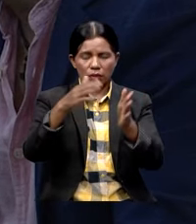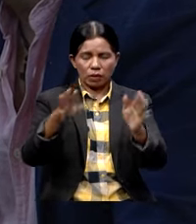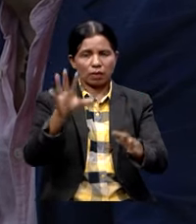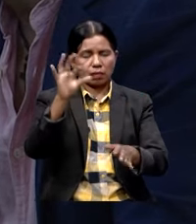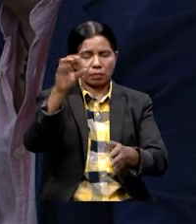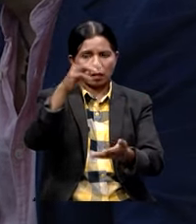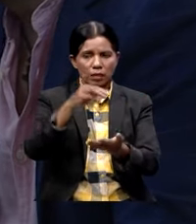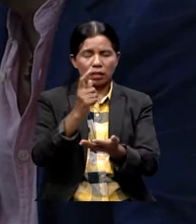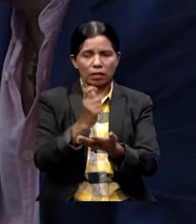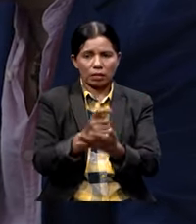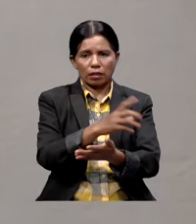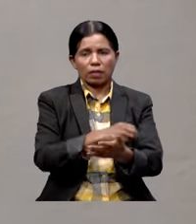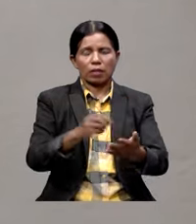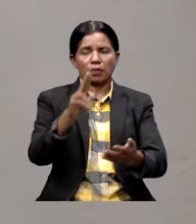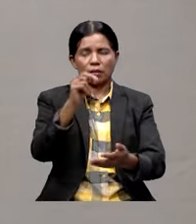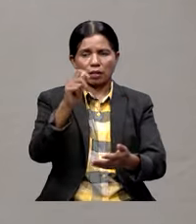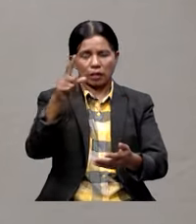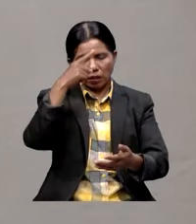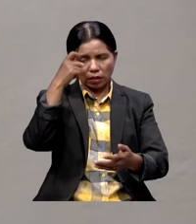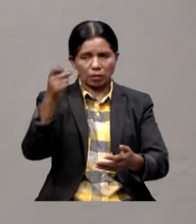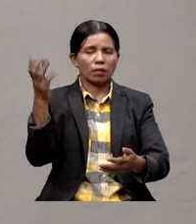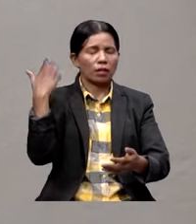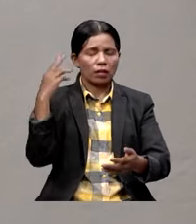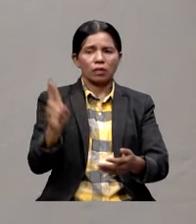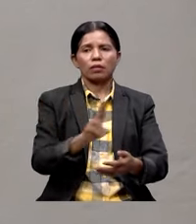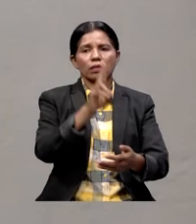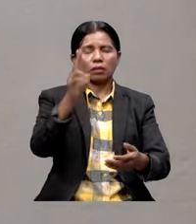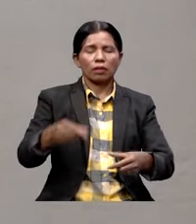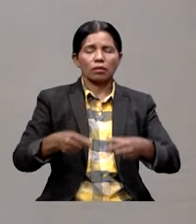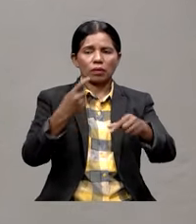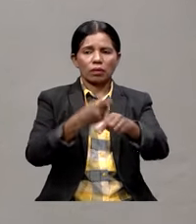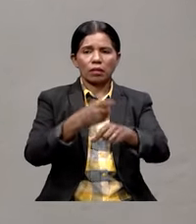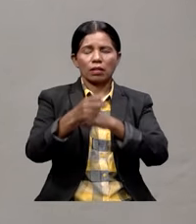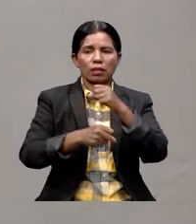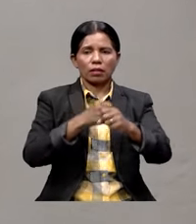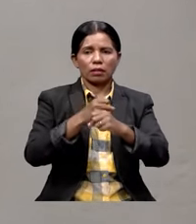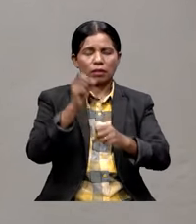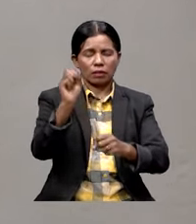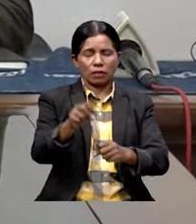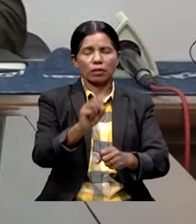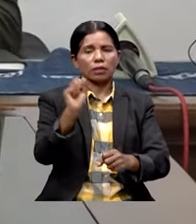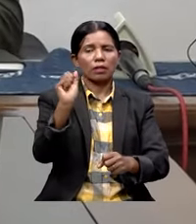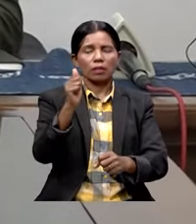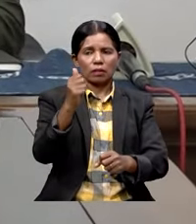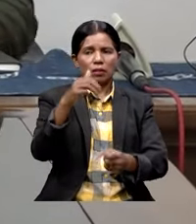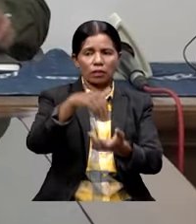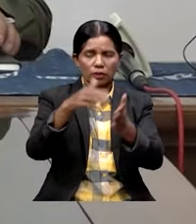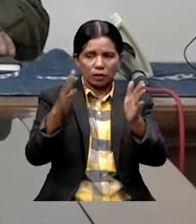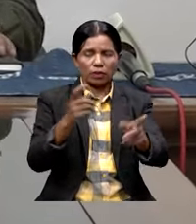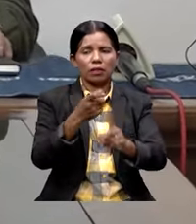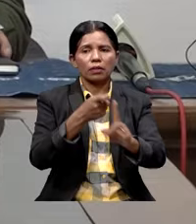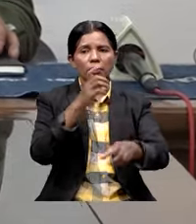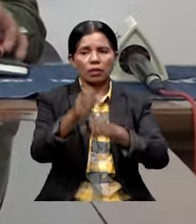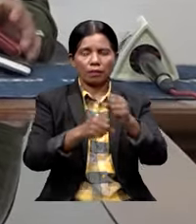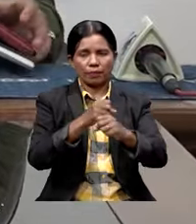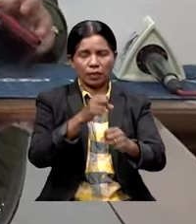o sistema acadêmico UNT, né? Durante a né? Universidade de Fotempo, tinham Sanur Resin, uma para estudante Sira, o se tinham Rihun